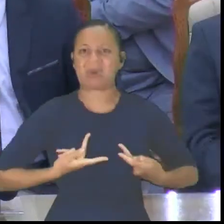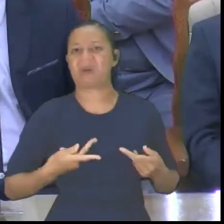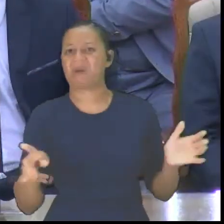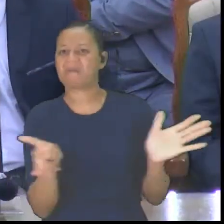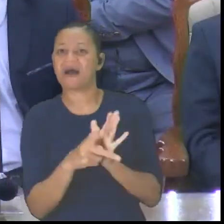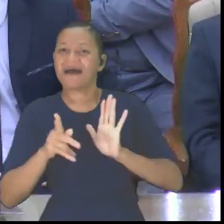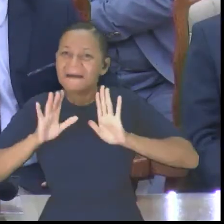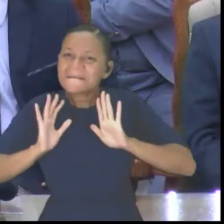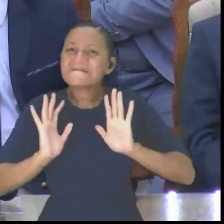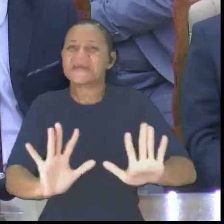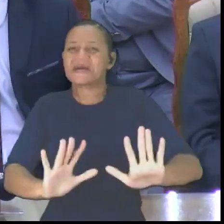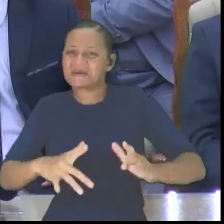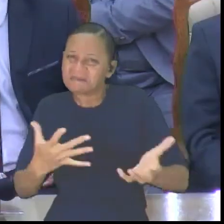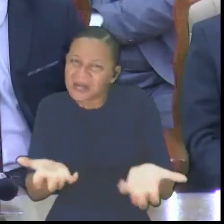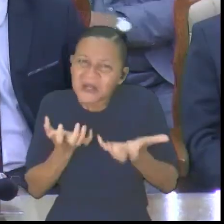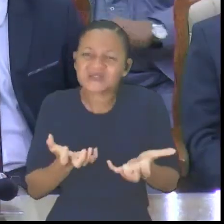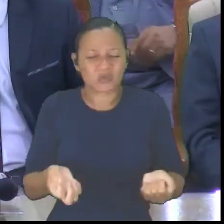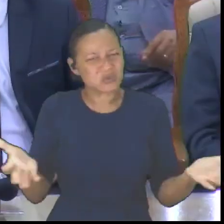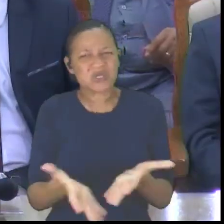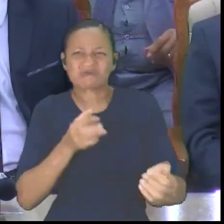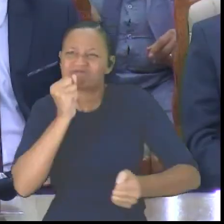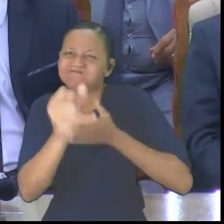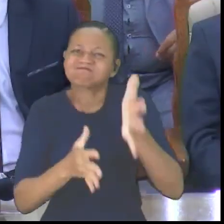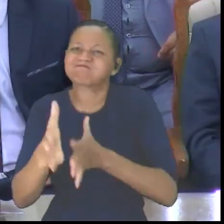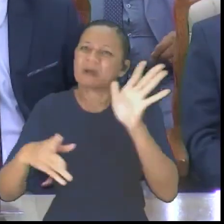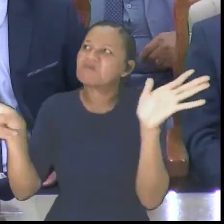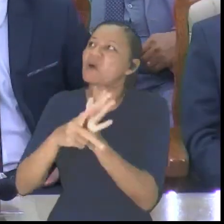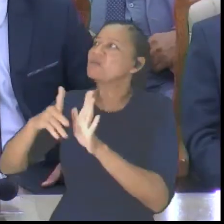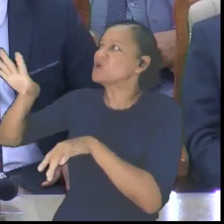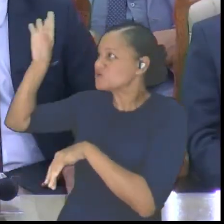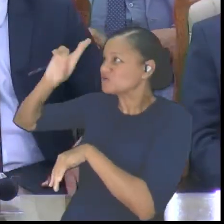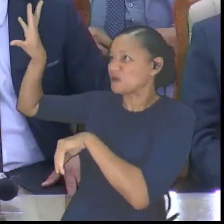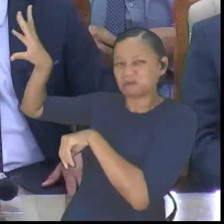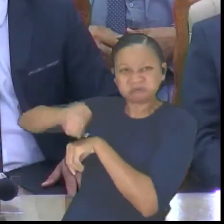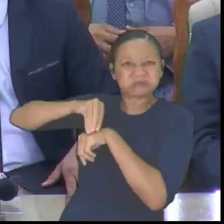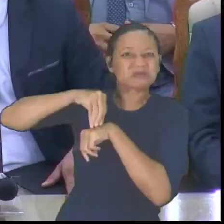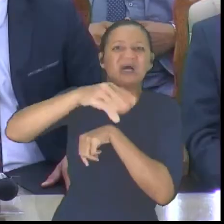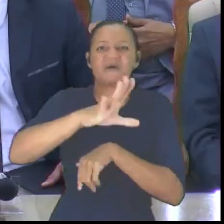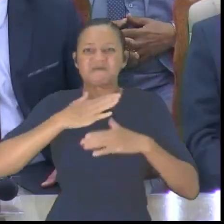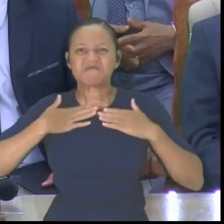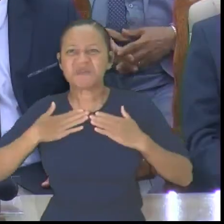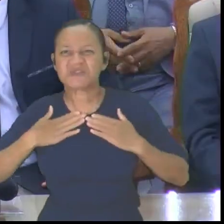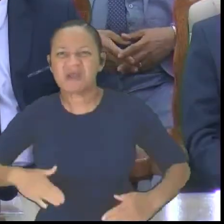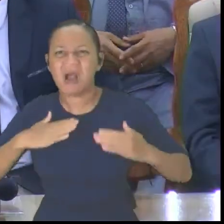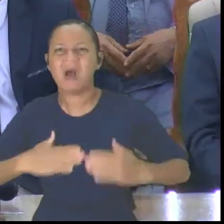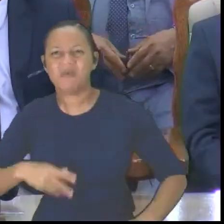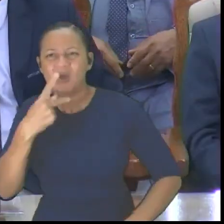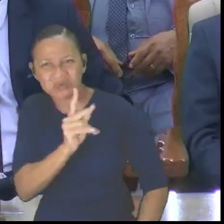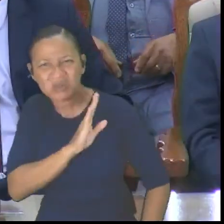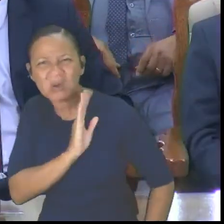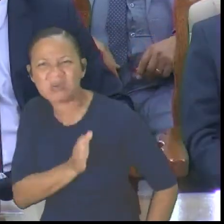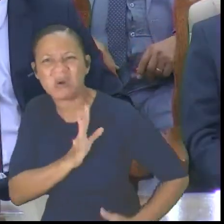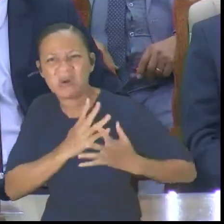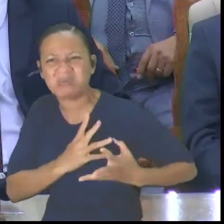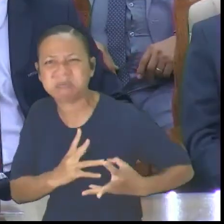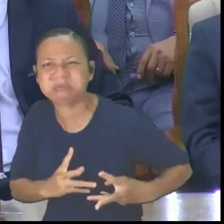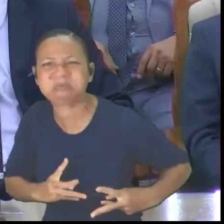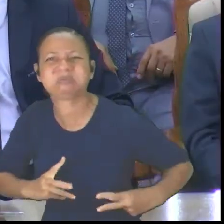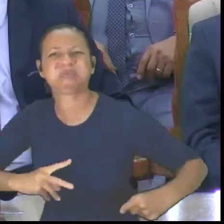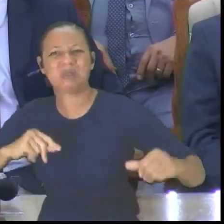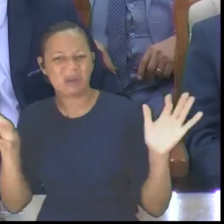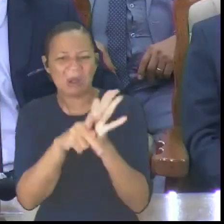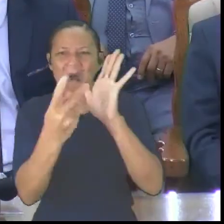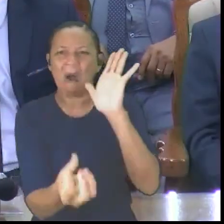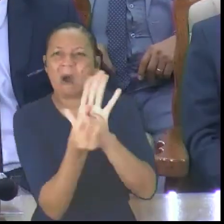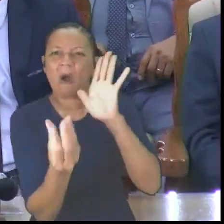corações. Mas eu trago uma palavra da parte de Deus: descansa o teu coração, a obra